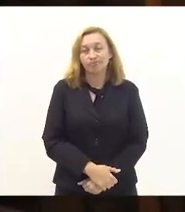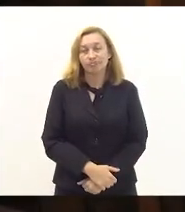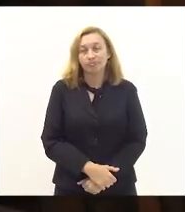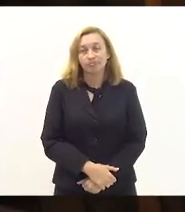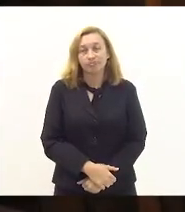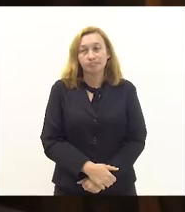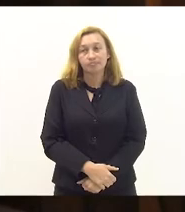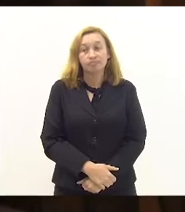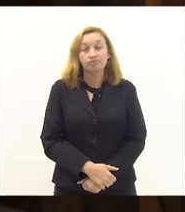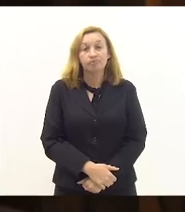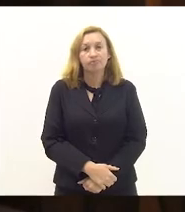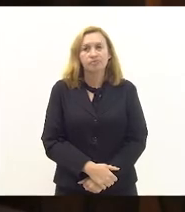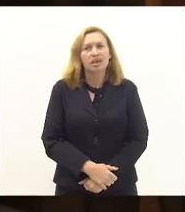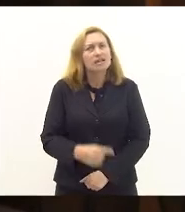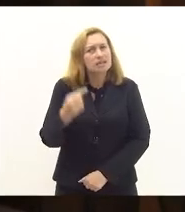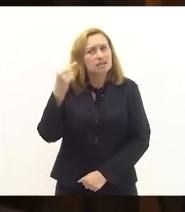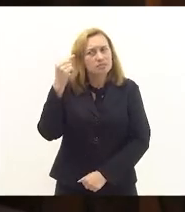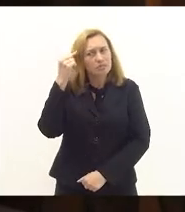Esta cena